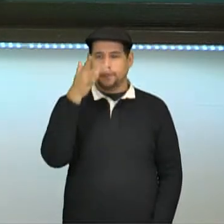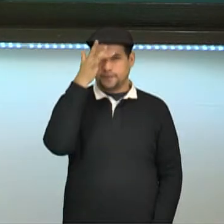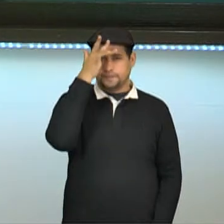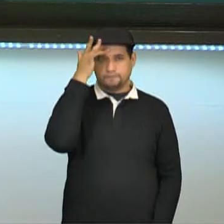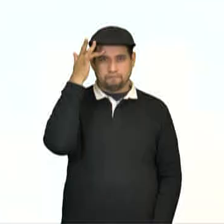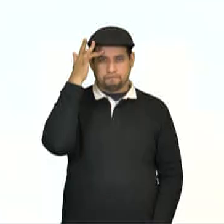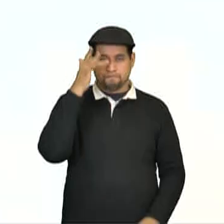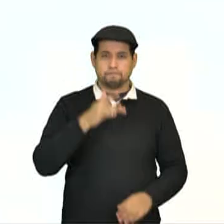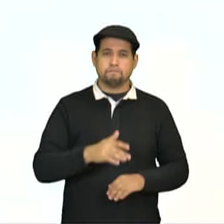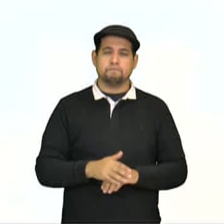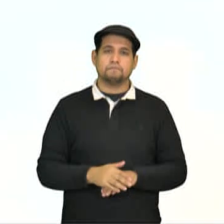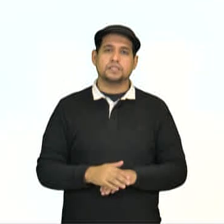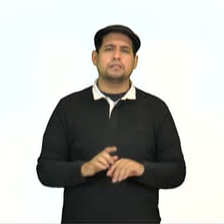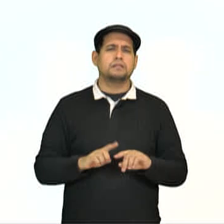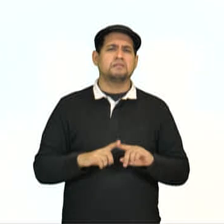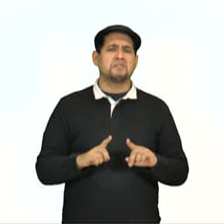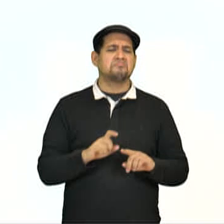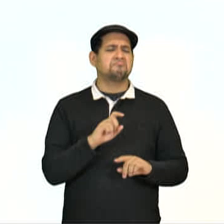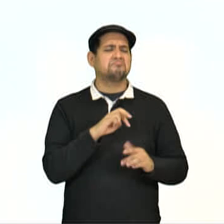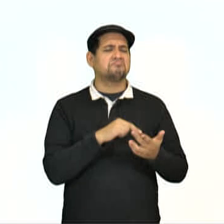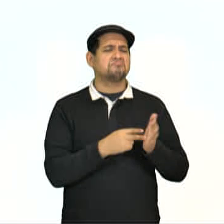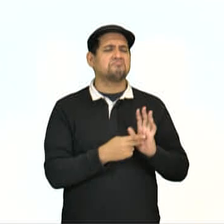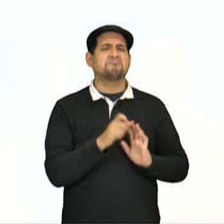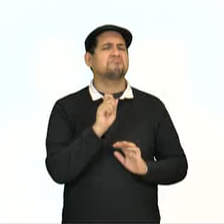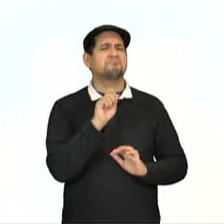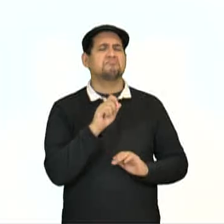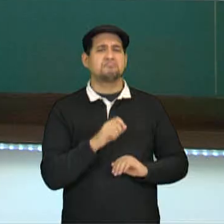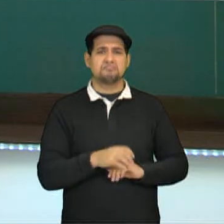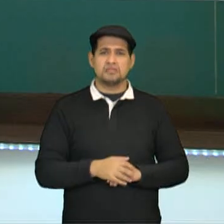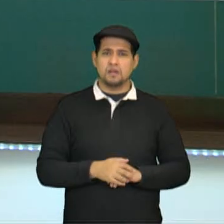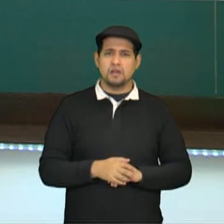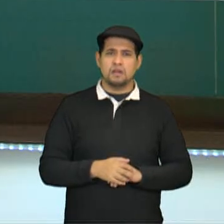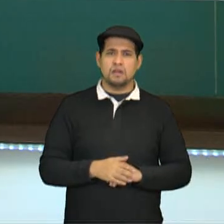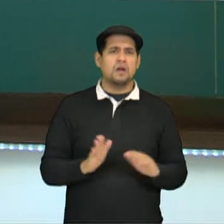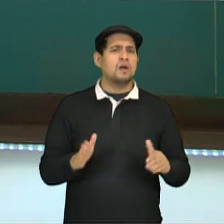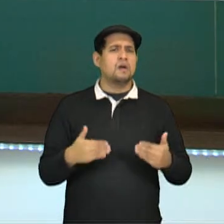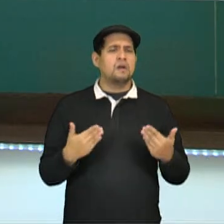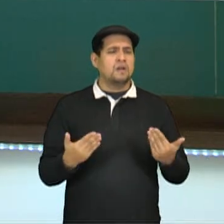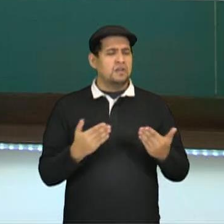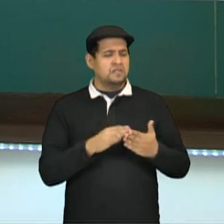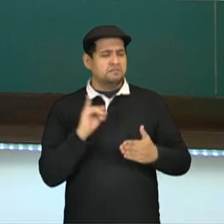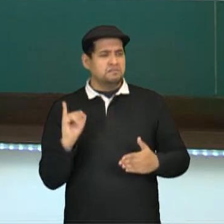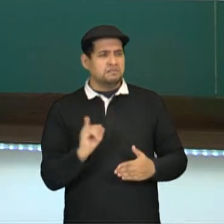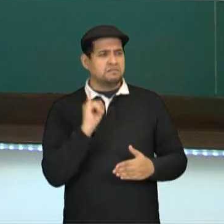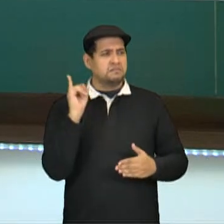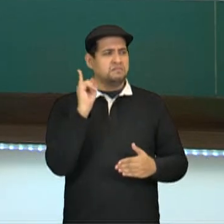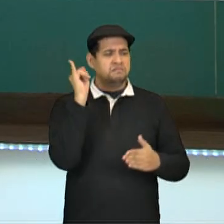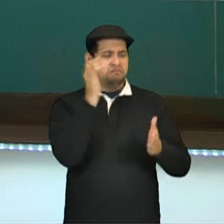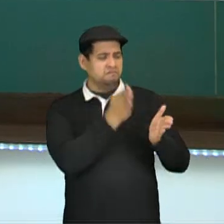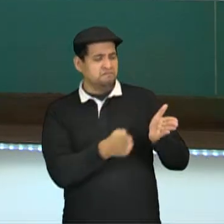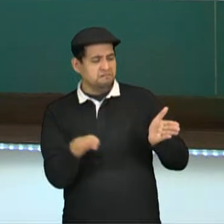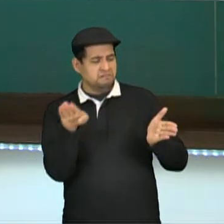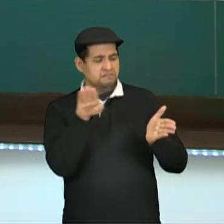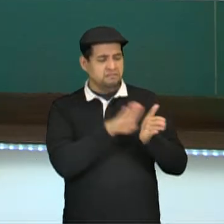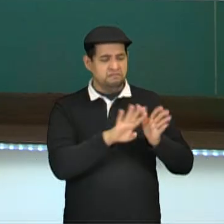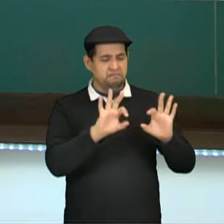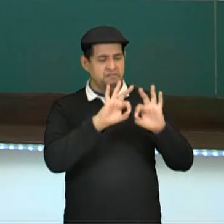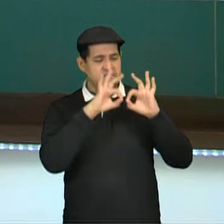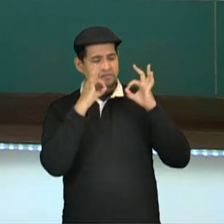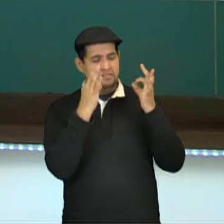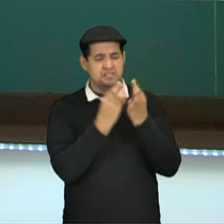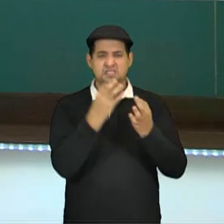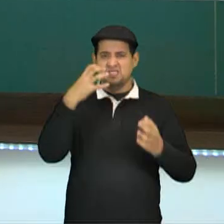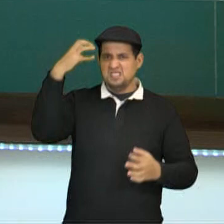pessoas. Bom, mas o que isso significava, né? Qual era a importância da chegada dessa